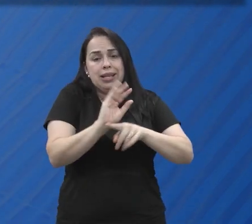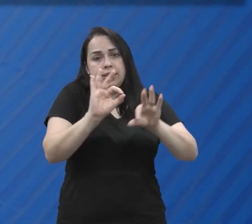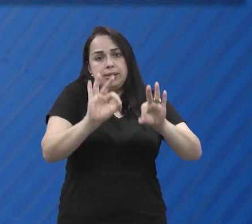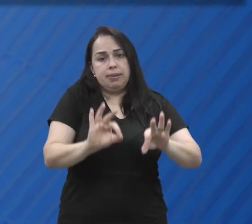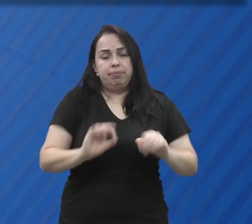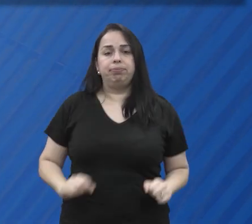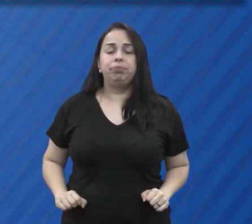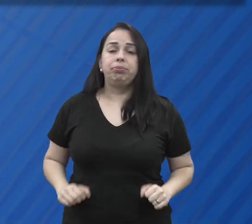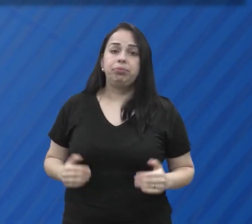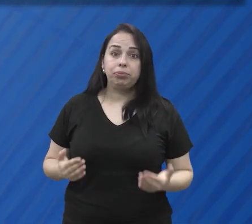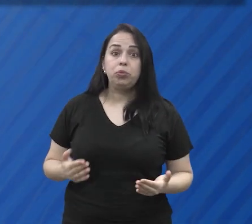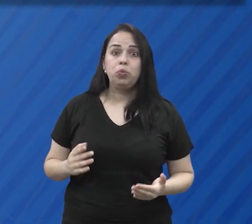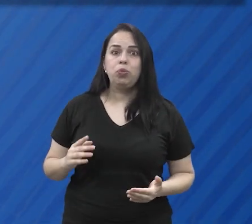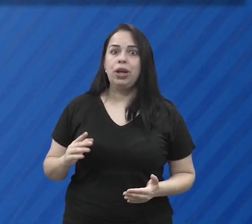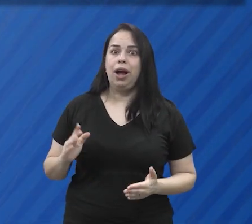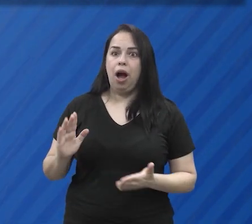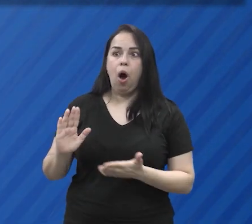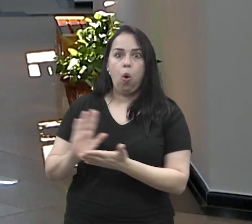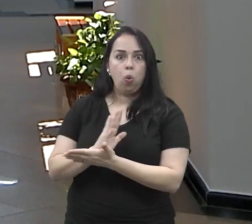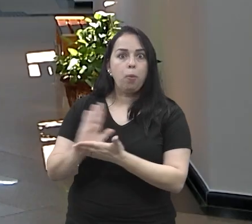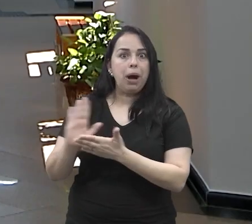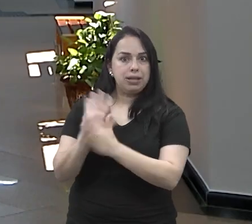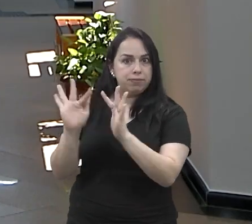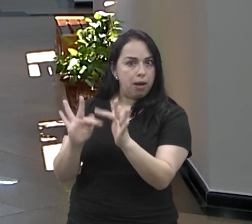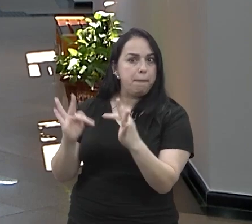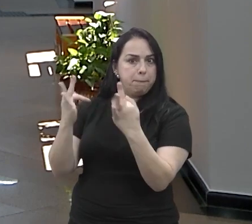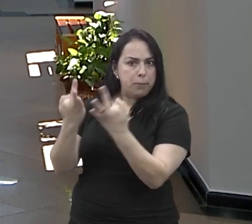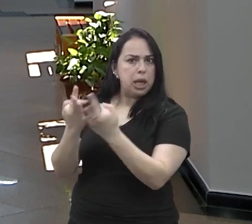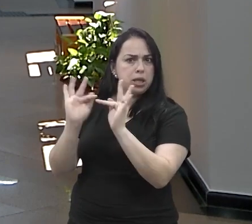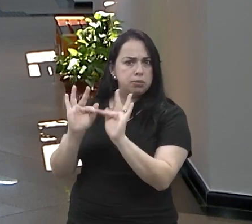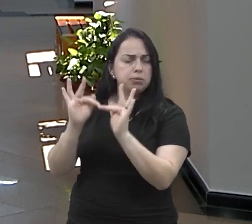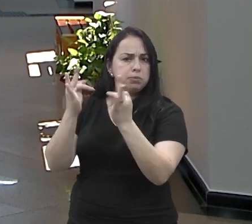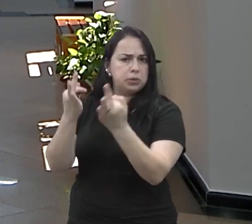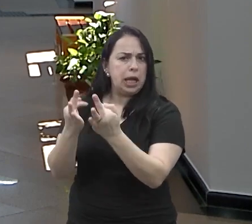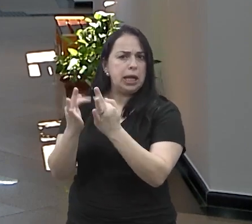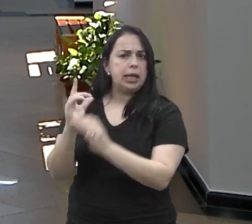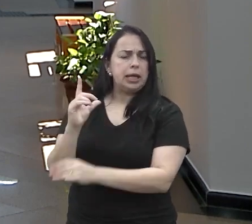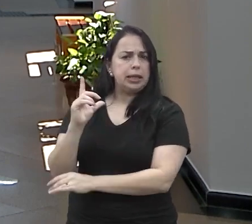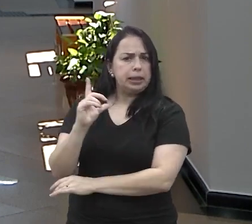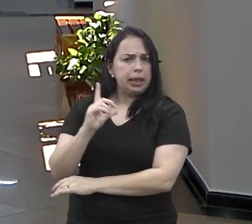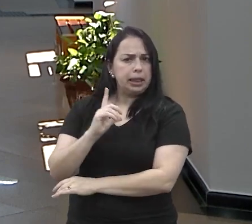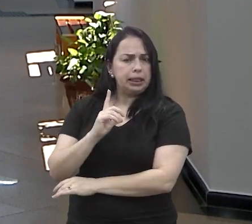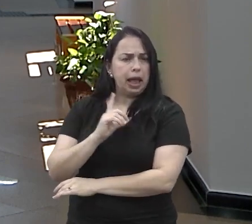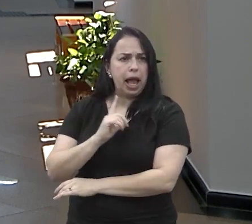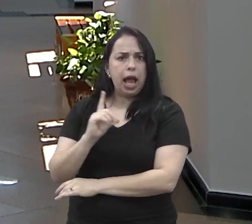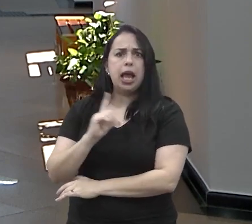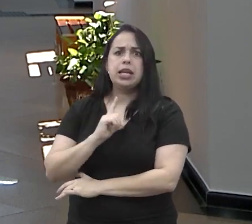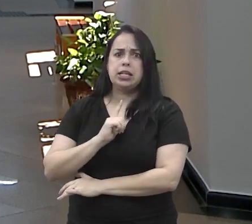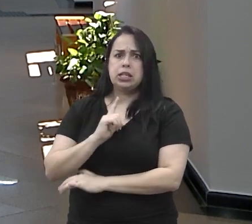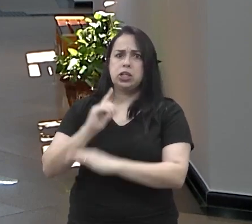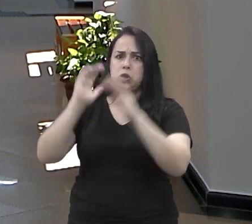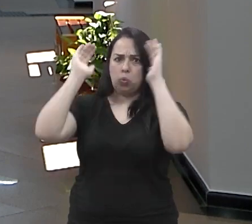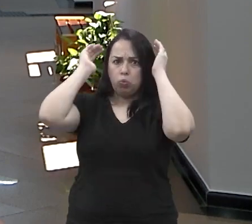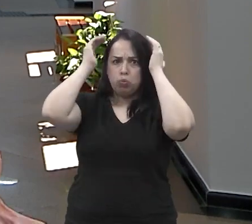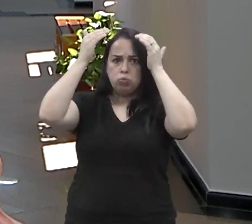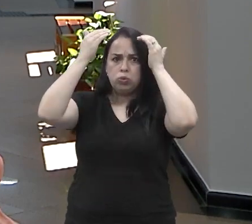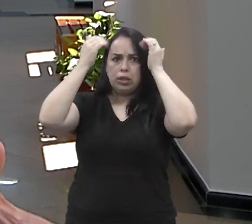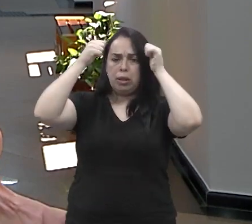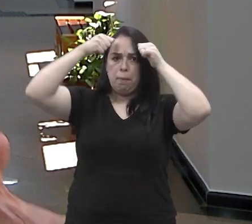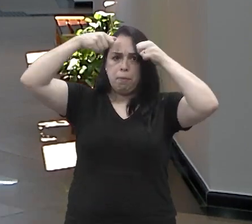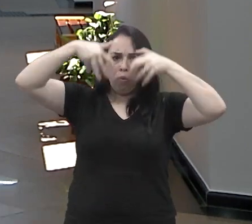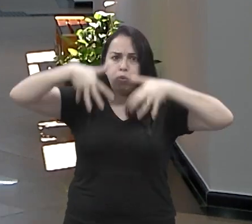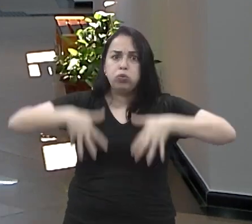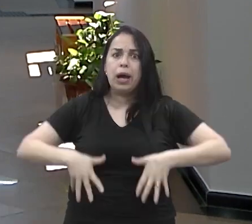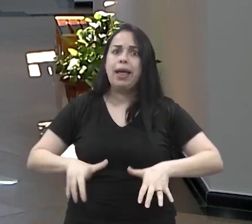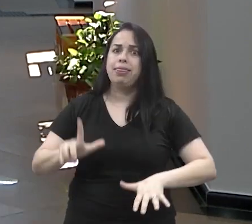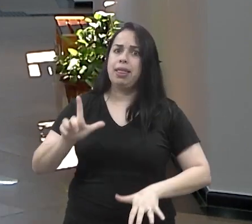tratamento correto e cuidados especiais. Nós temos contato com algumas famílias, alguns pacientes que tiveram